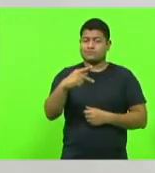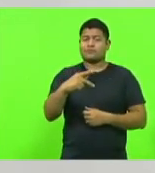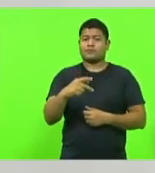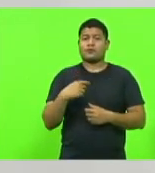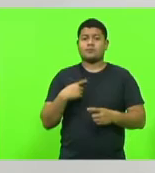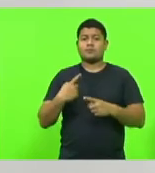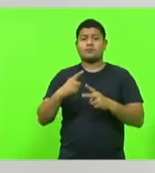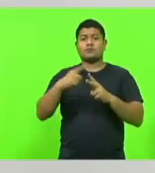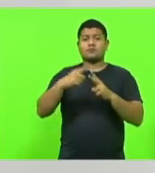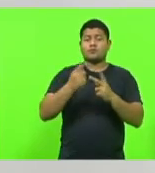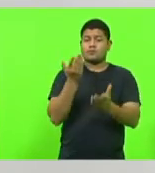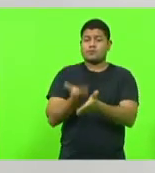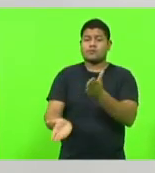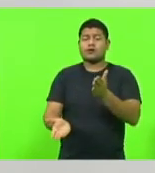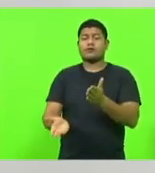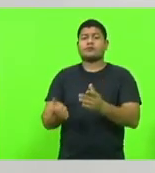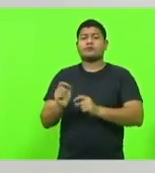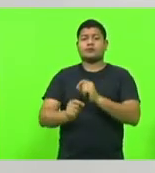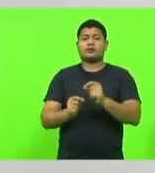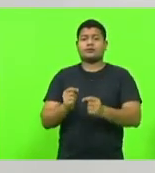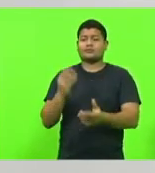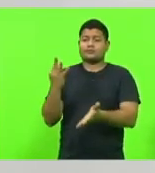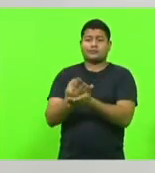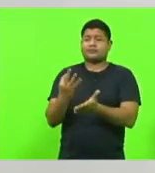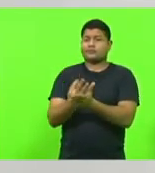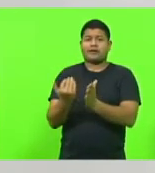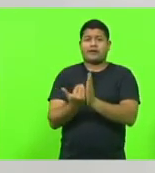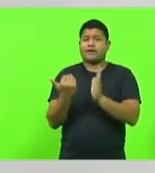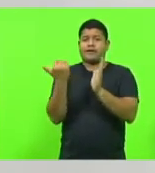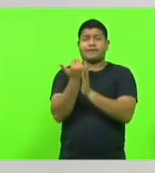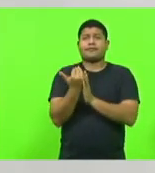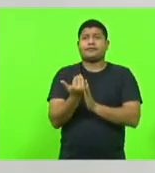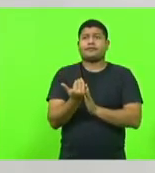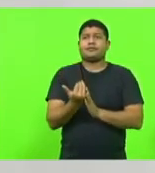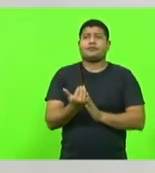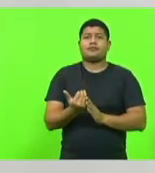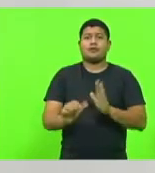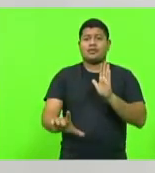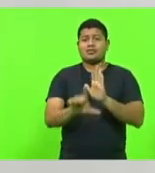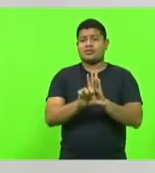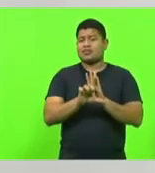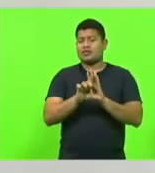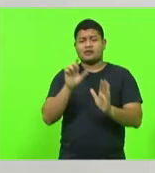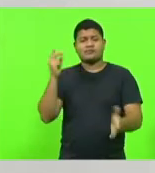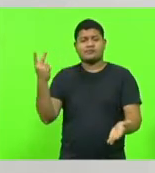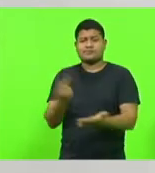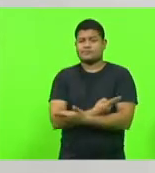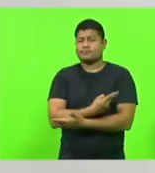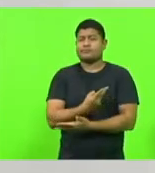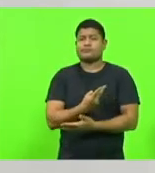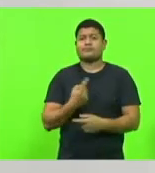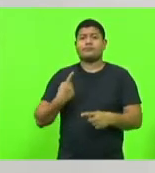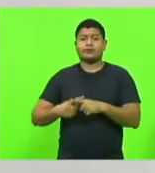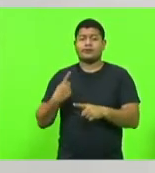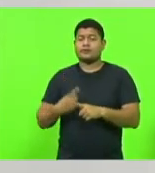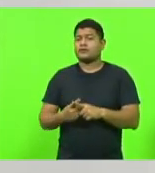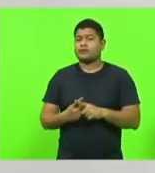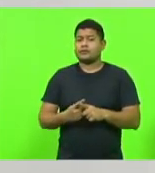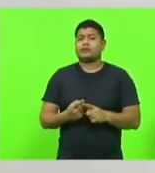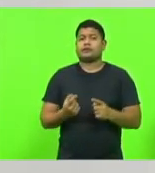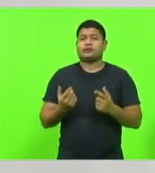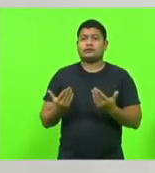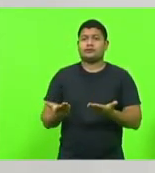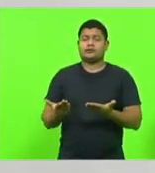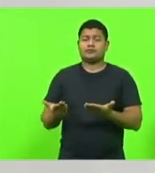a burocratização e com mais uma lei desnecessária, pois, afinal de contas, os